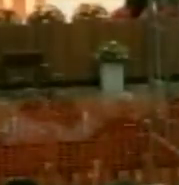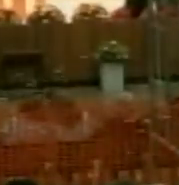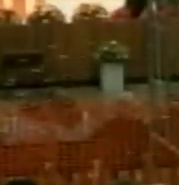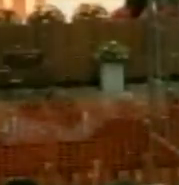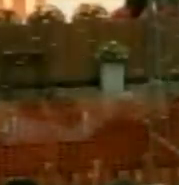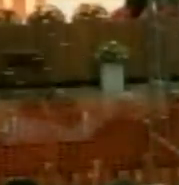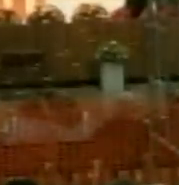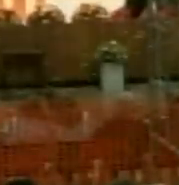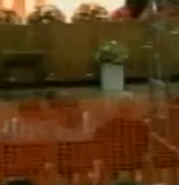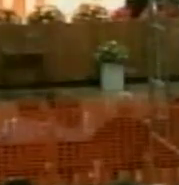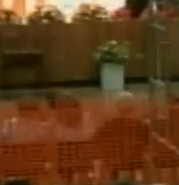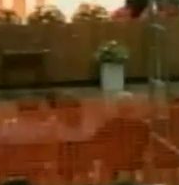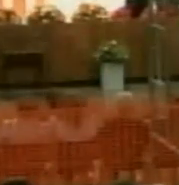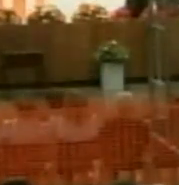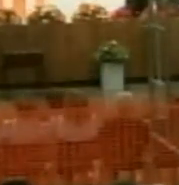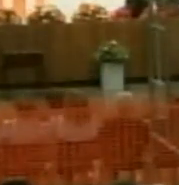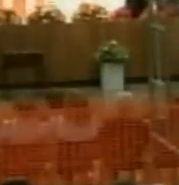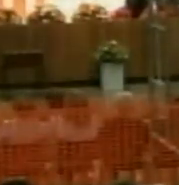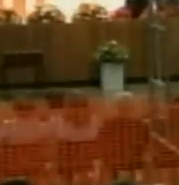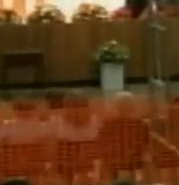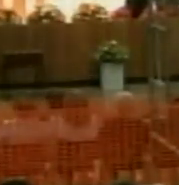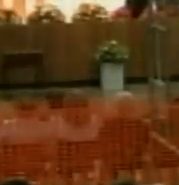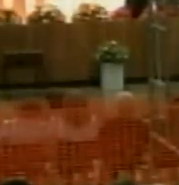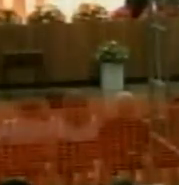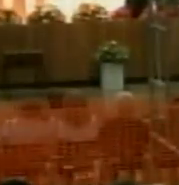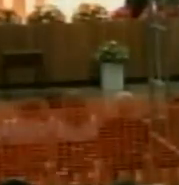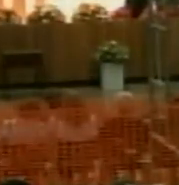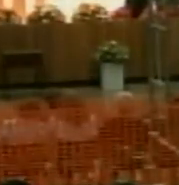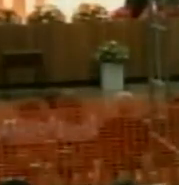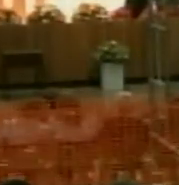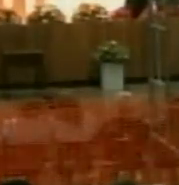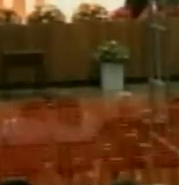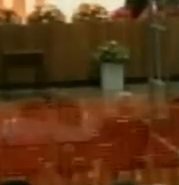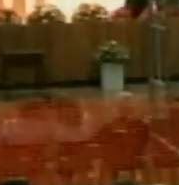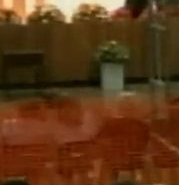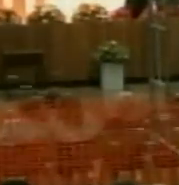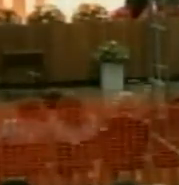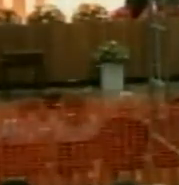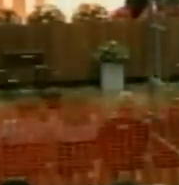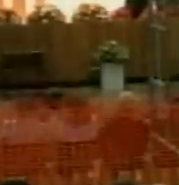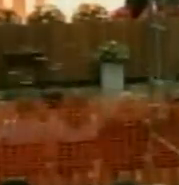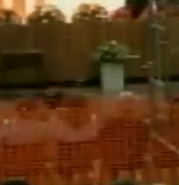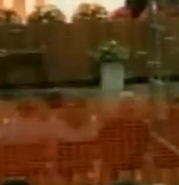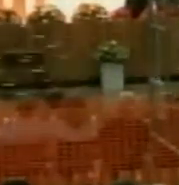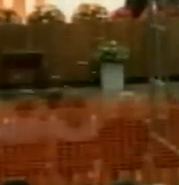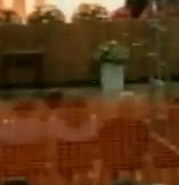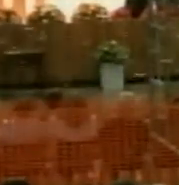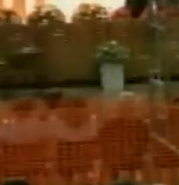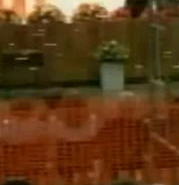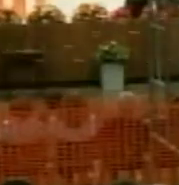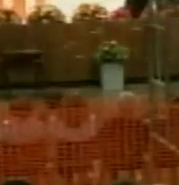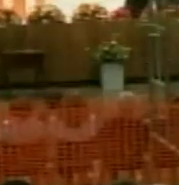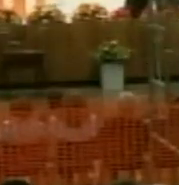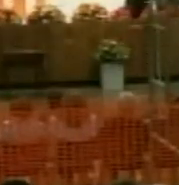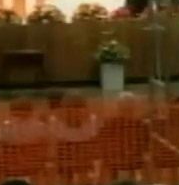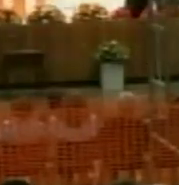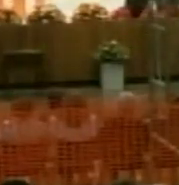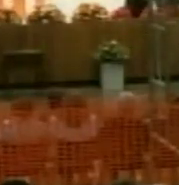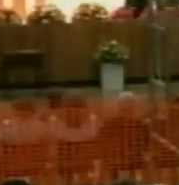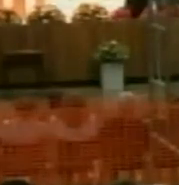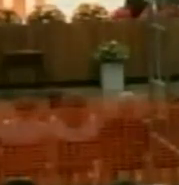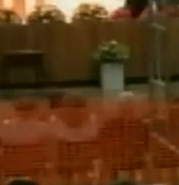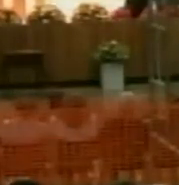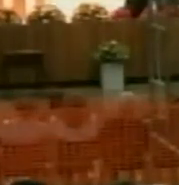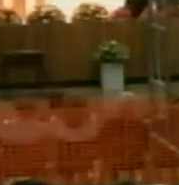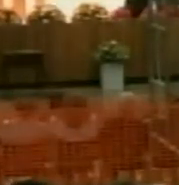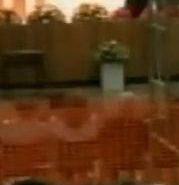Aleluia, nosso Deus é santo, amém? Bom dia. Nossa, mas que bom dia fraco. Bom